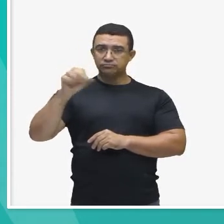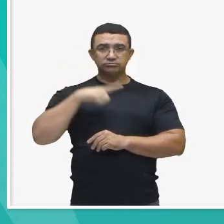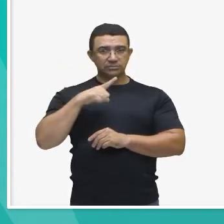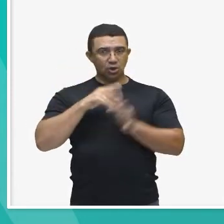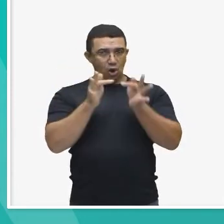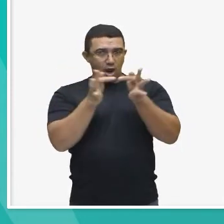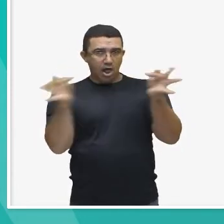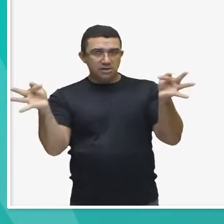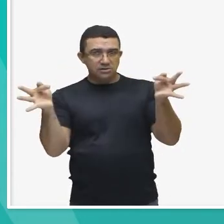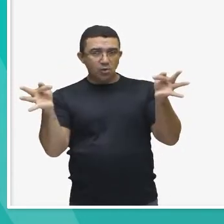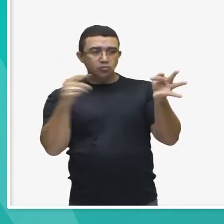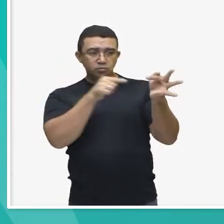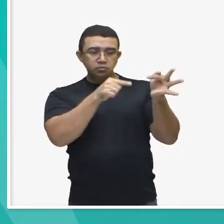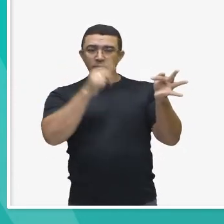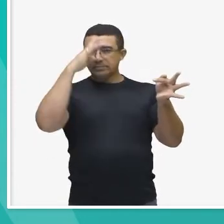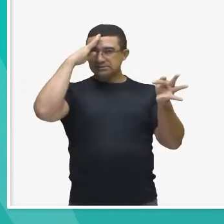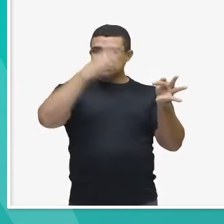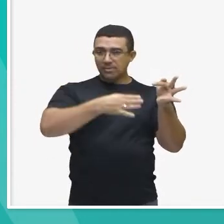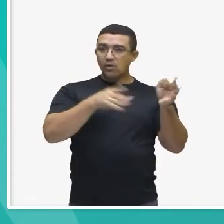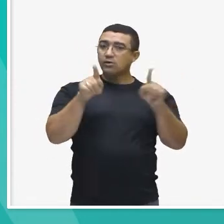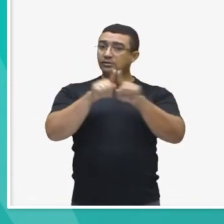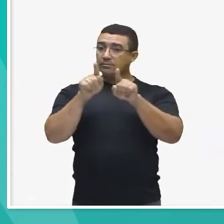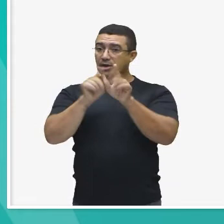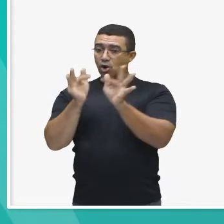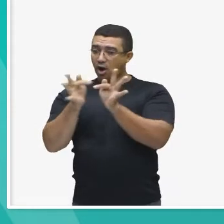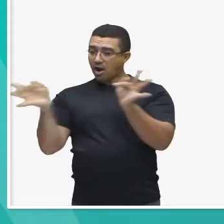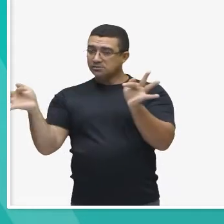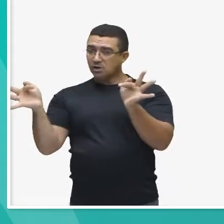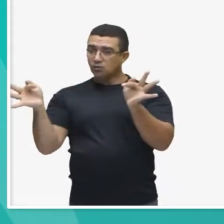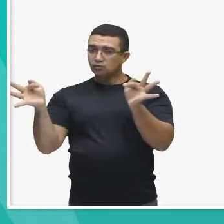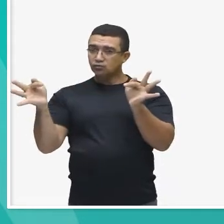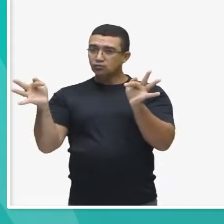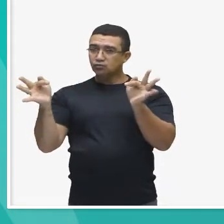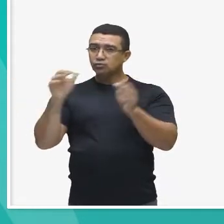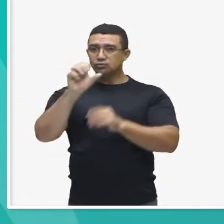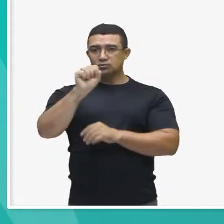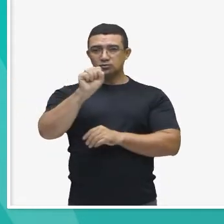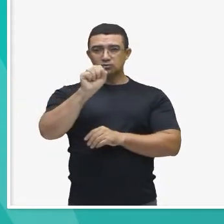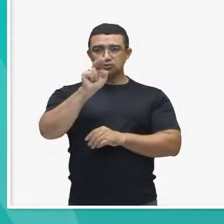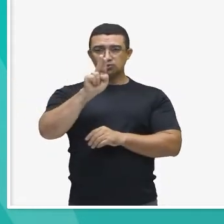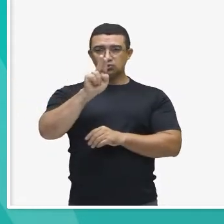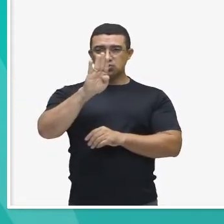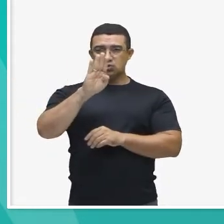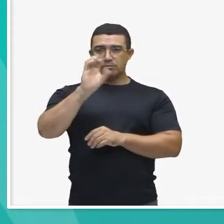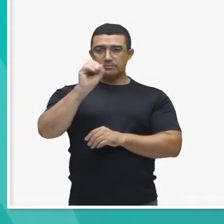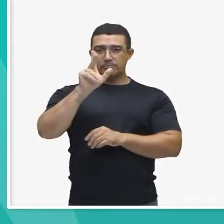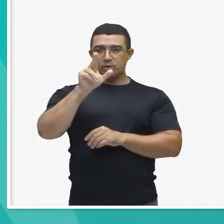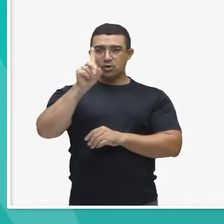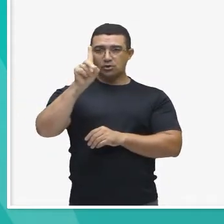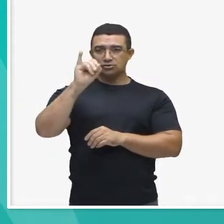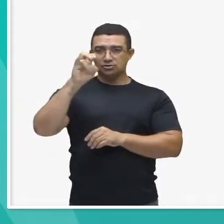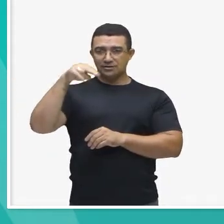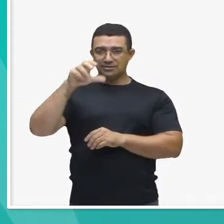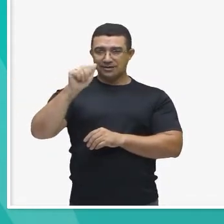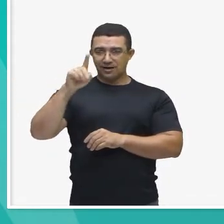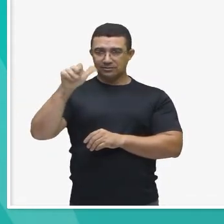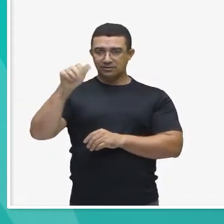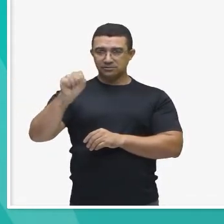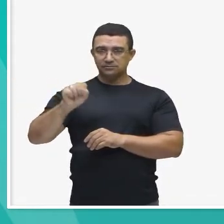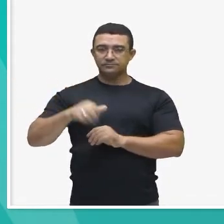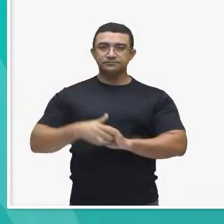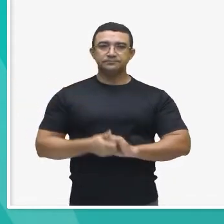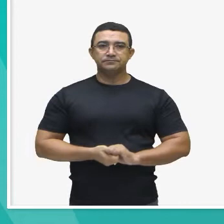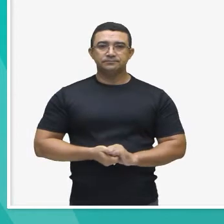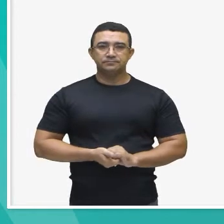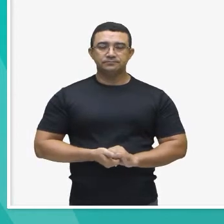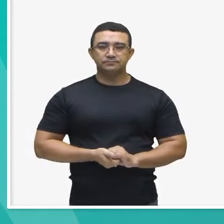uma oração subordinada, então elas aparecem iniciando as orações subordinadas, esses termos aí. E